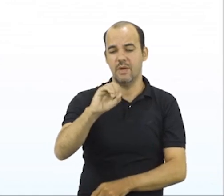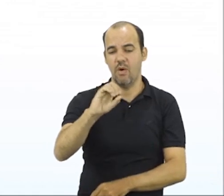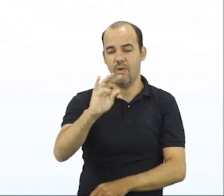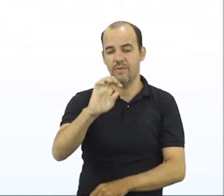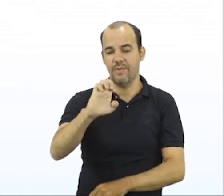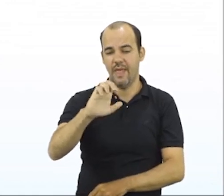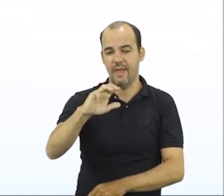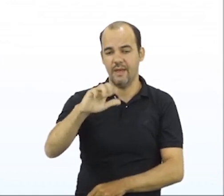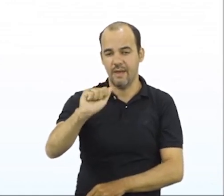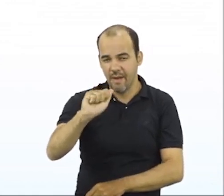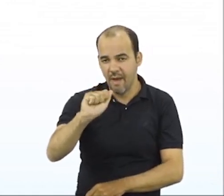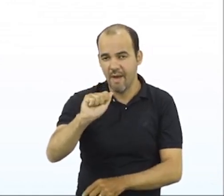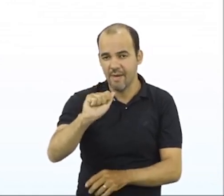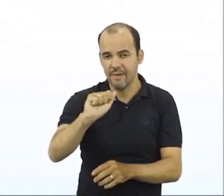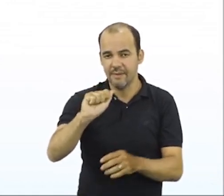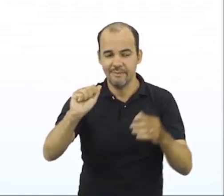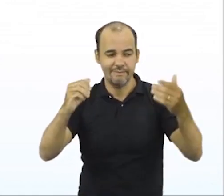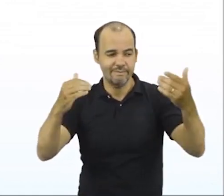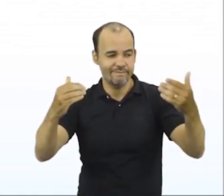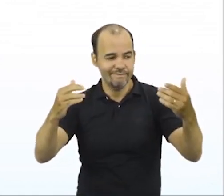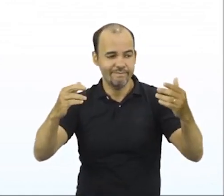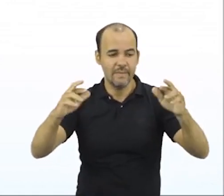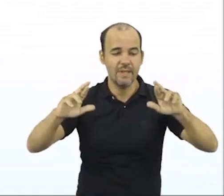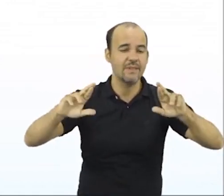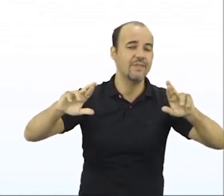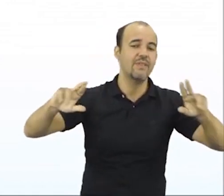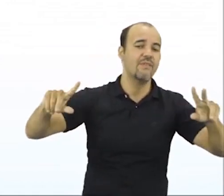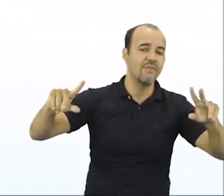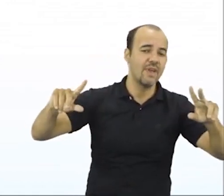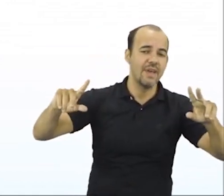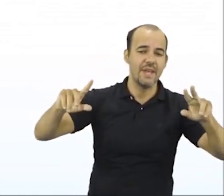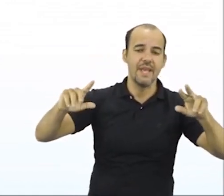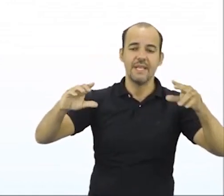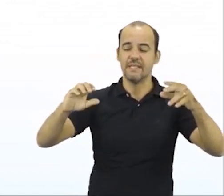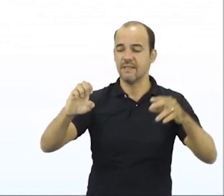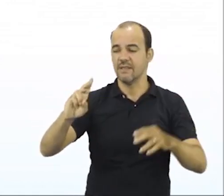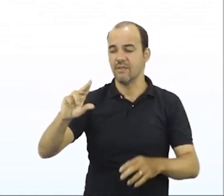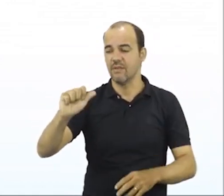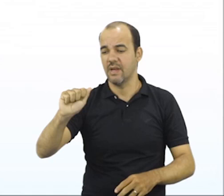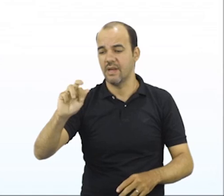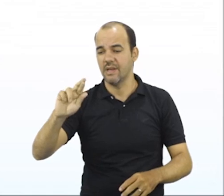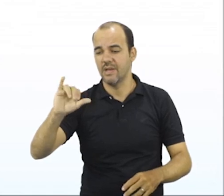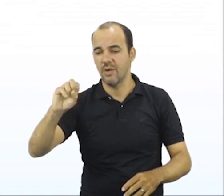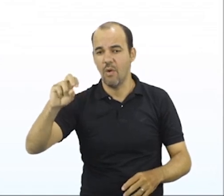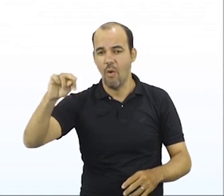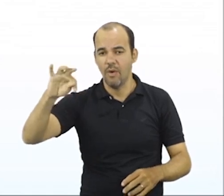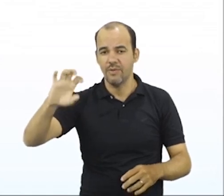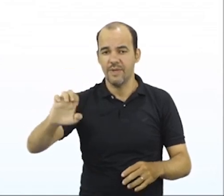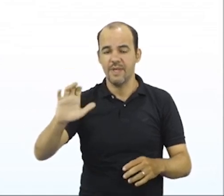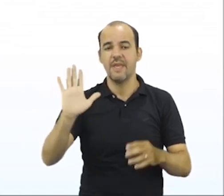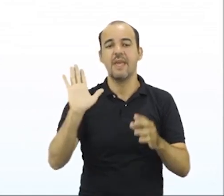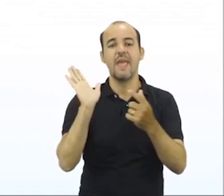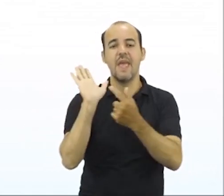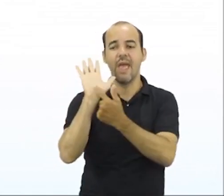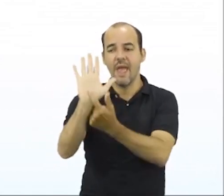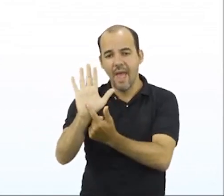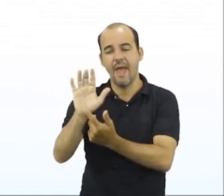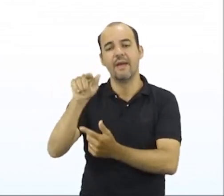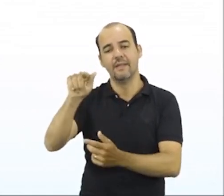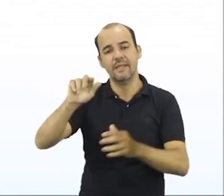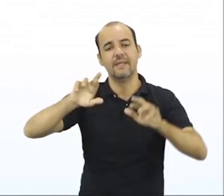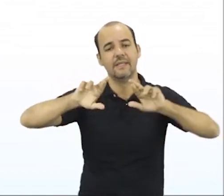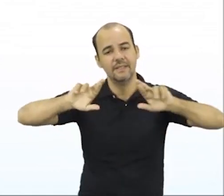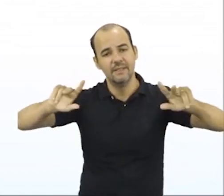Então, a diferença de uma célula procarionte para uma célula eucarionte é como está aparecendo na imagem aí. Na